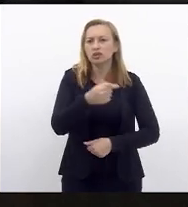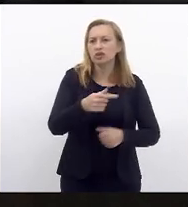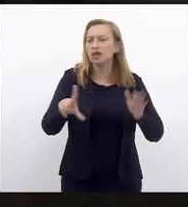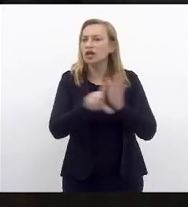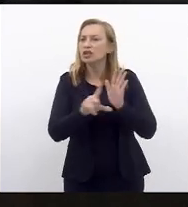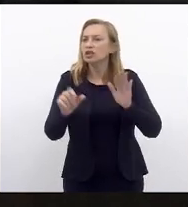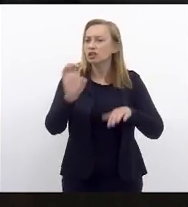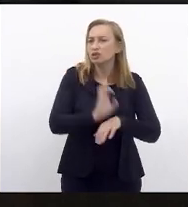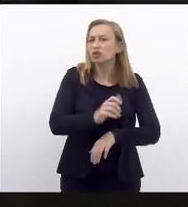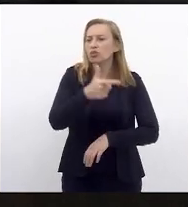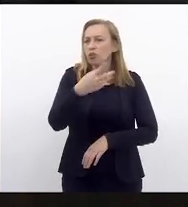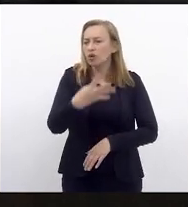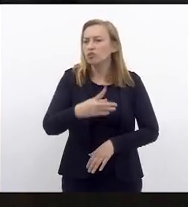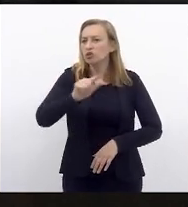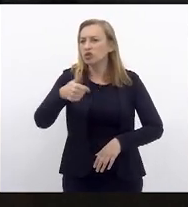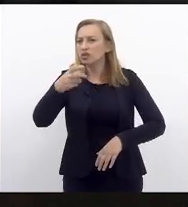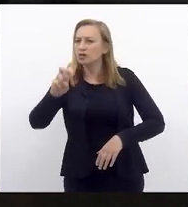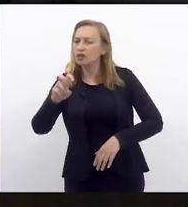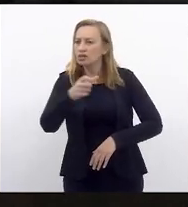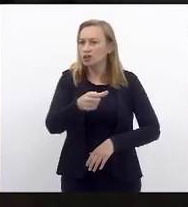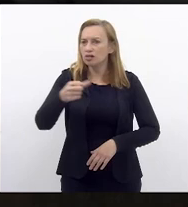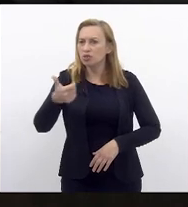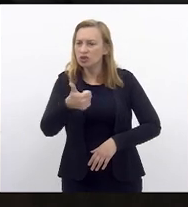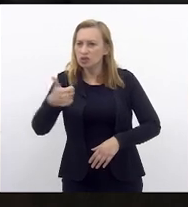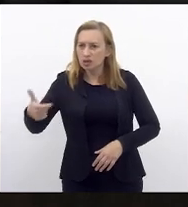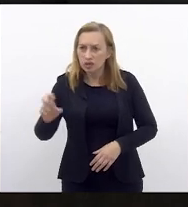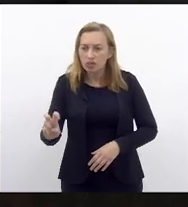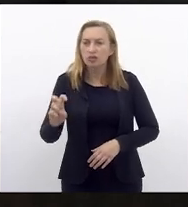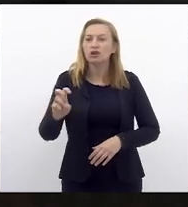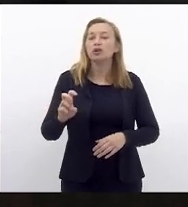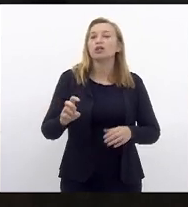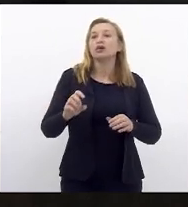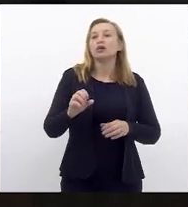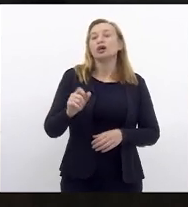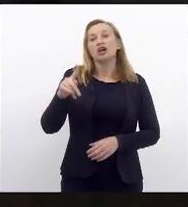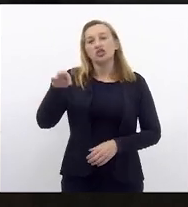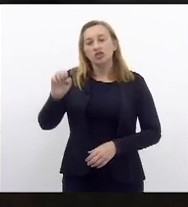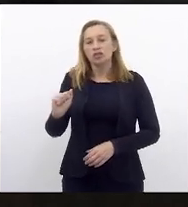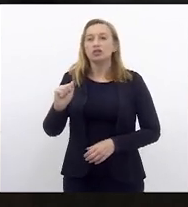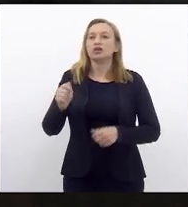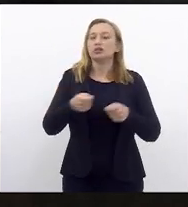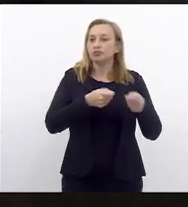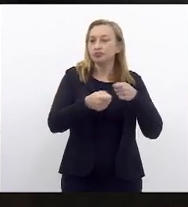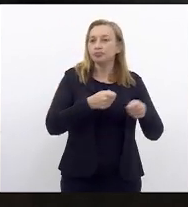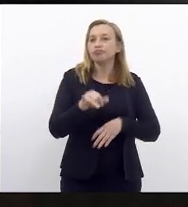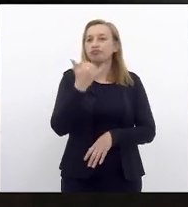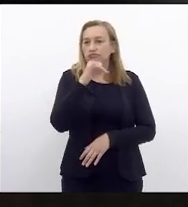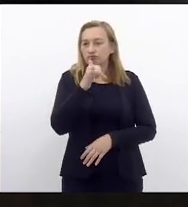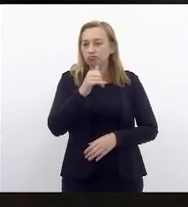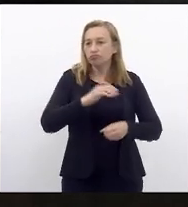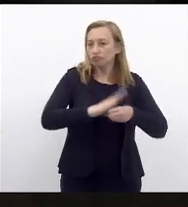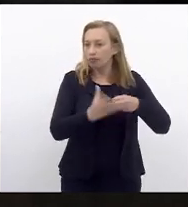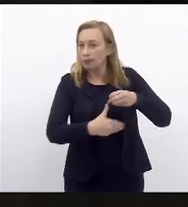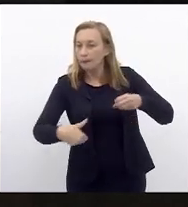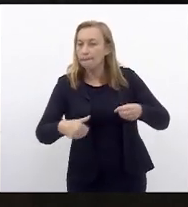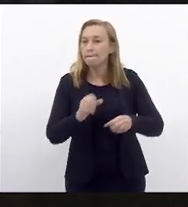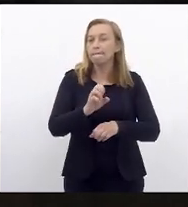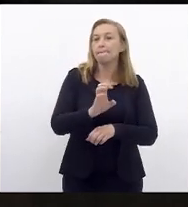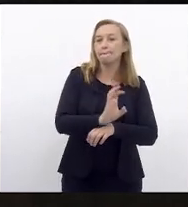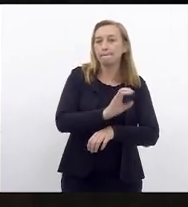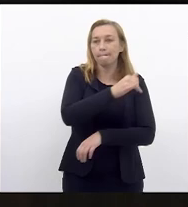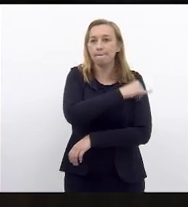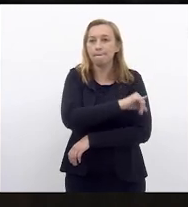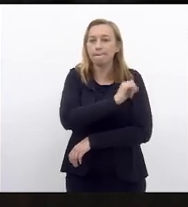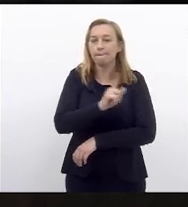Estadual 4.556, 2005, que dispõe sobre a criação e funcionamento da Agência Reguladora de Energia e Saneamento Básico do Estado do Rio de Janeiro,